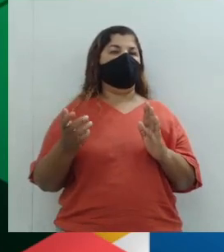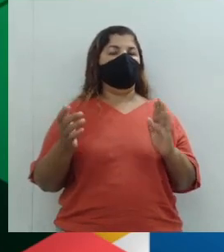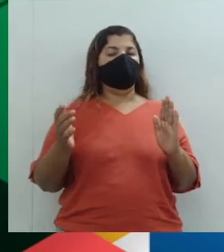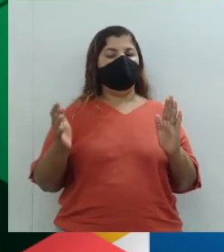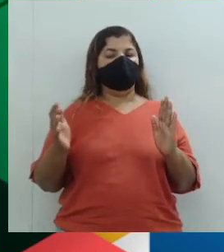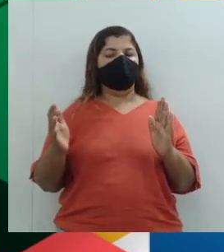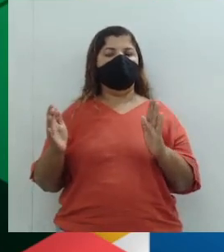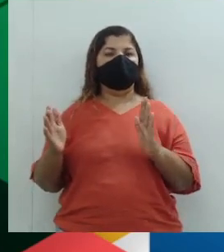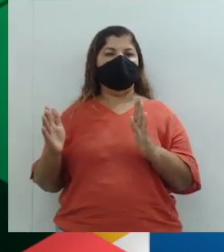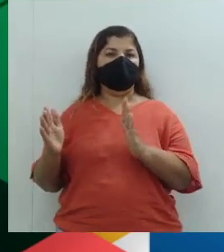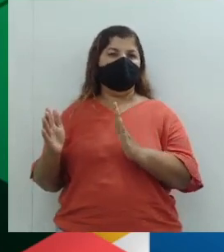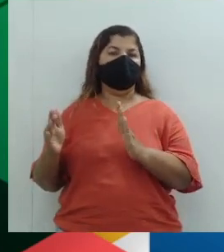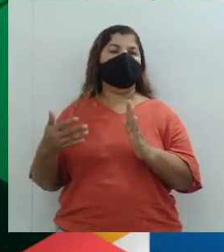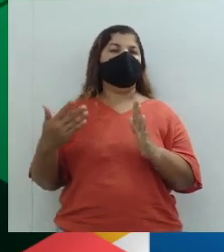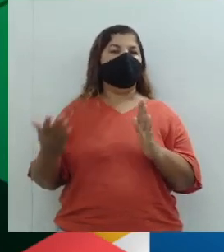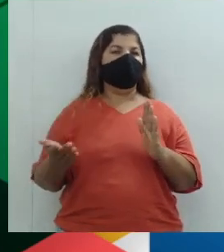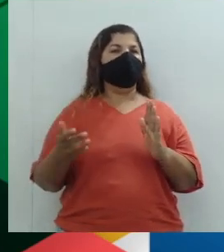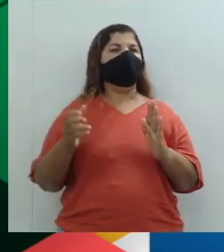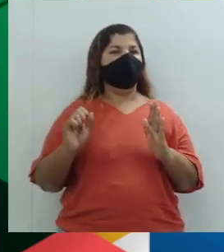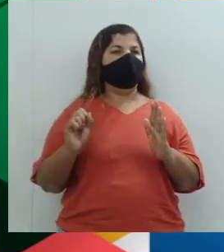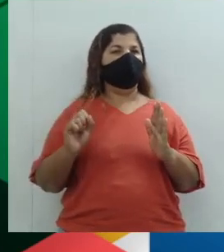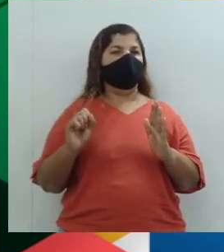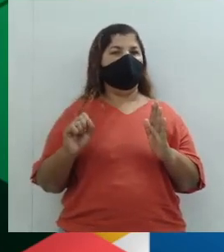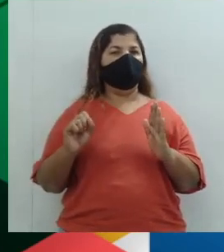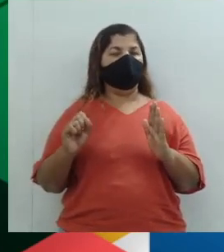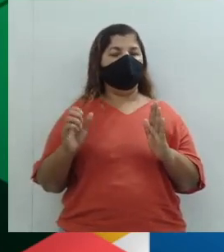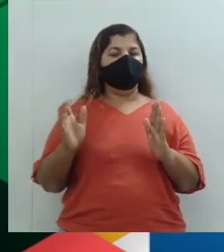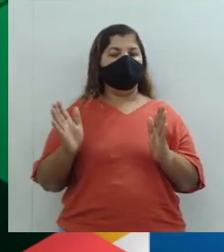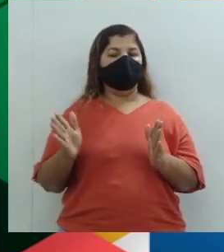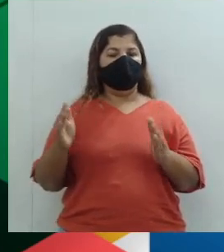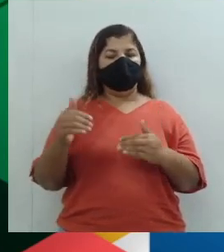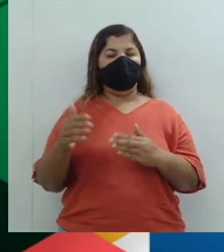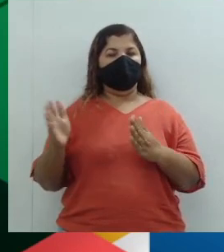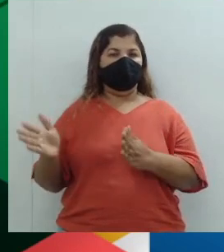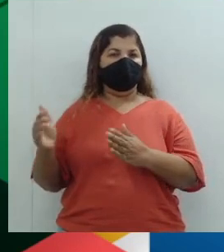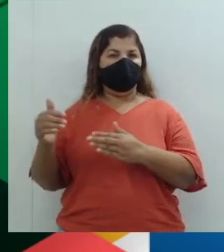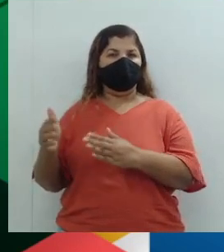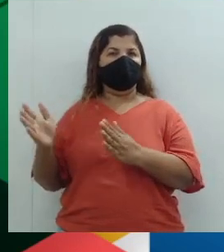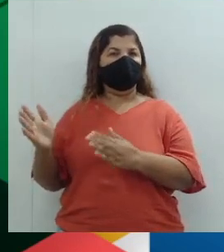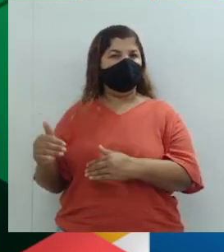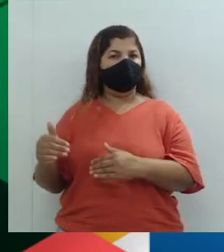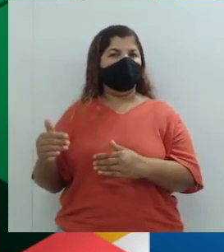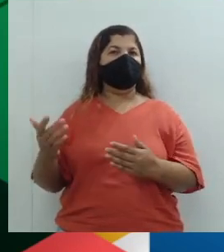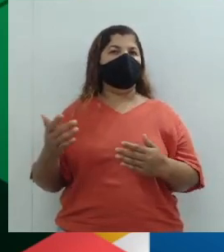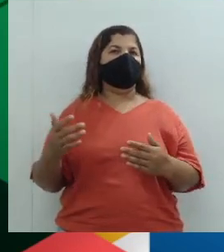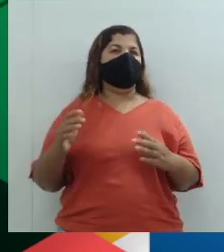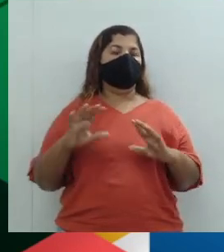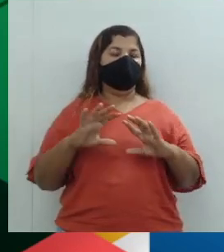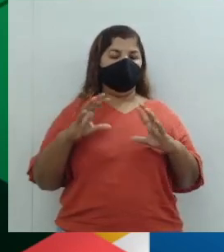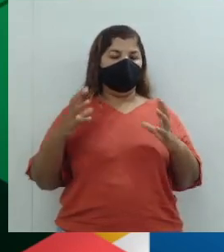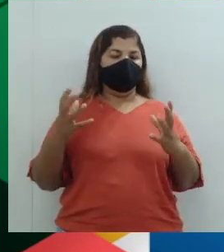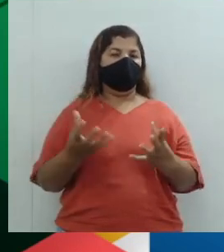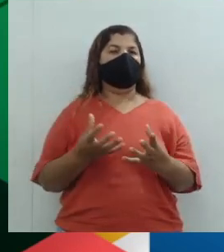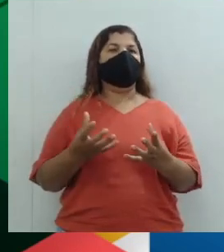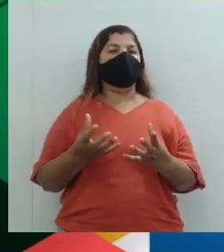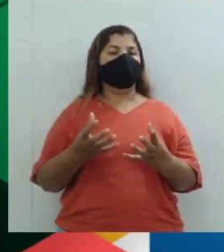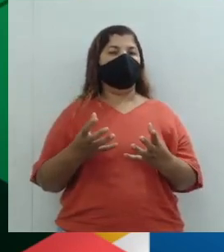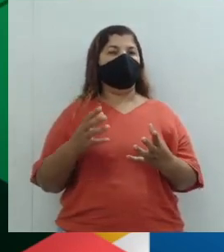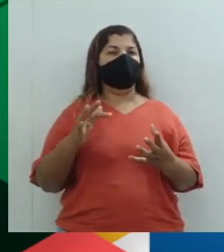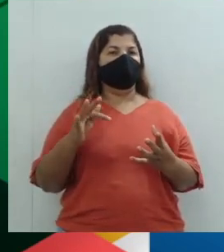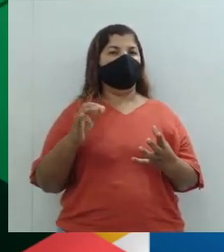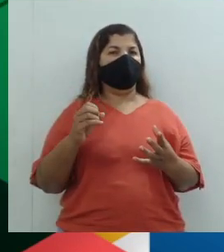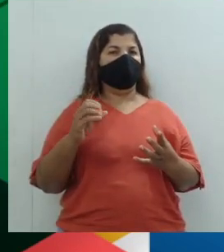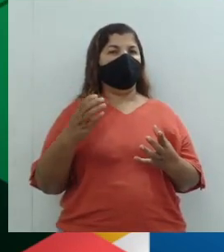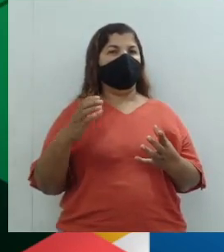3 caixotes aí como sendo um corpo todo, né? Então, é uma maneira também de abordar essa questão, pensar ela como um todo, uma força